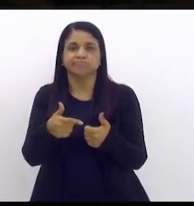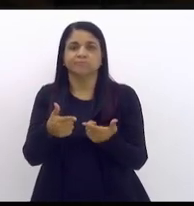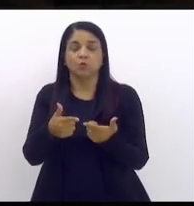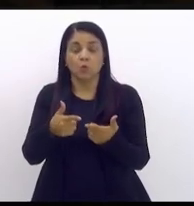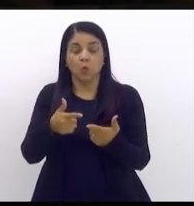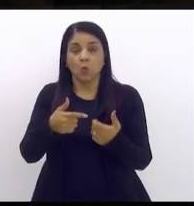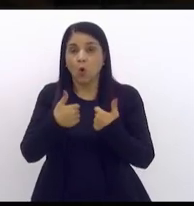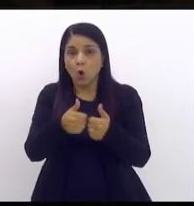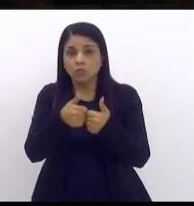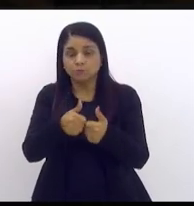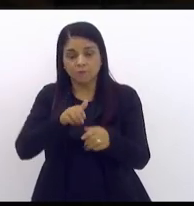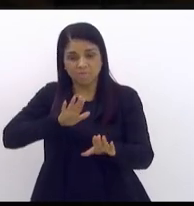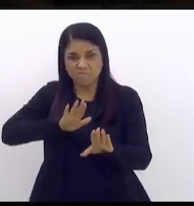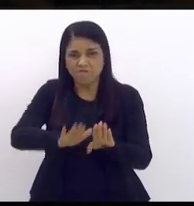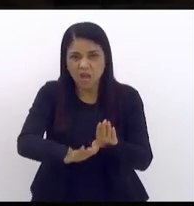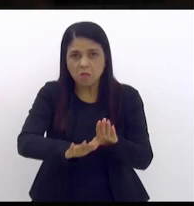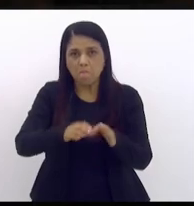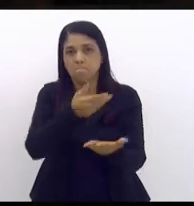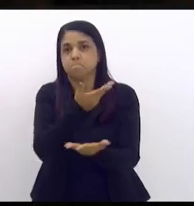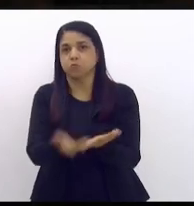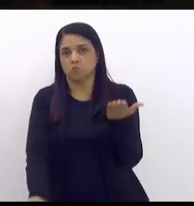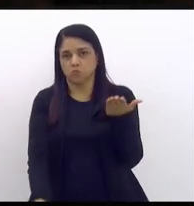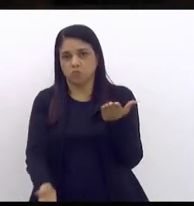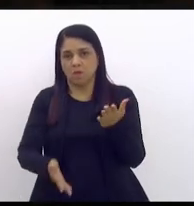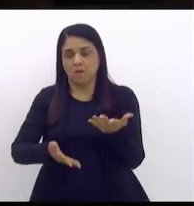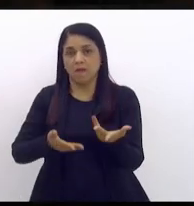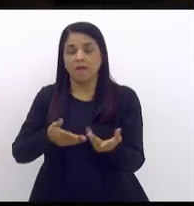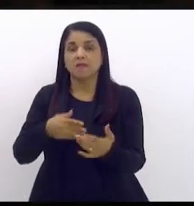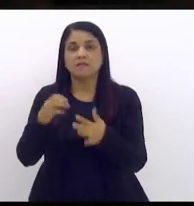perdeu o freio. Porque são empresas que não fazem a